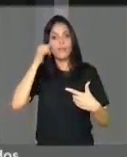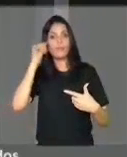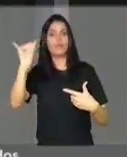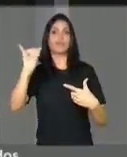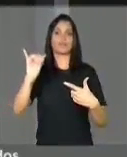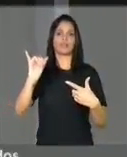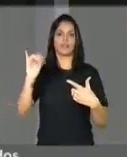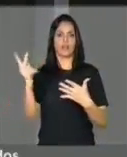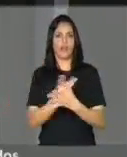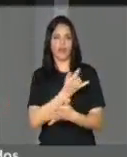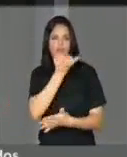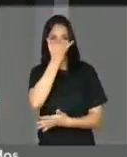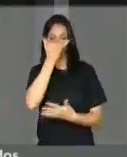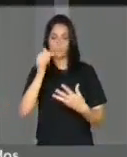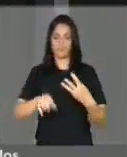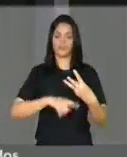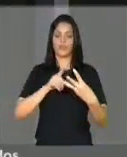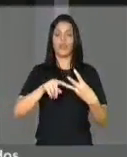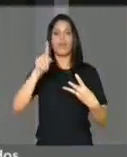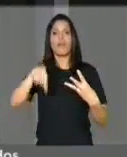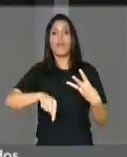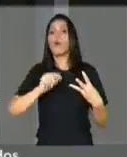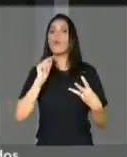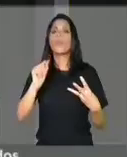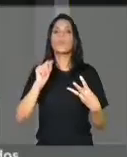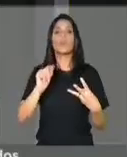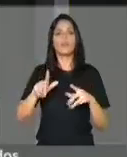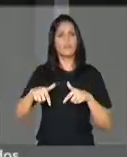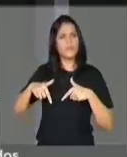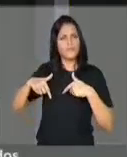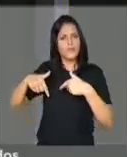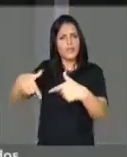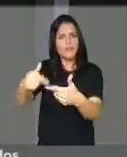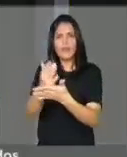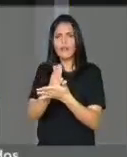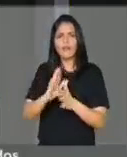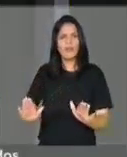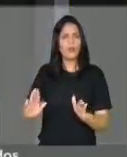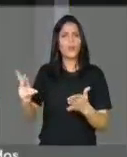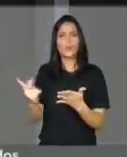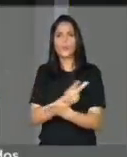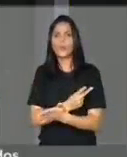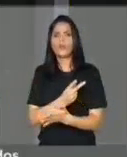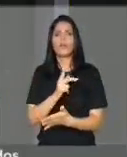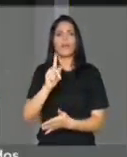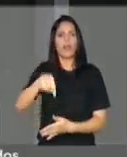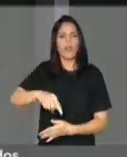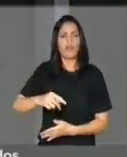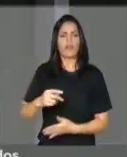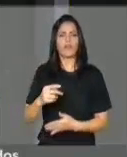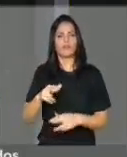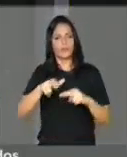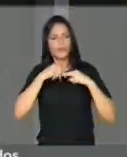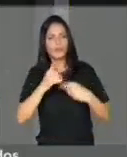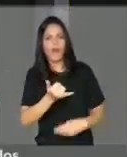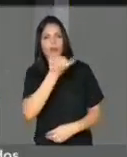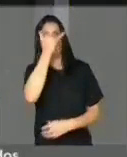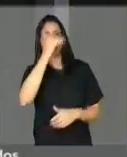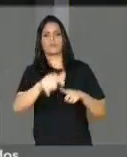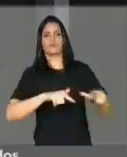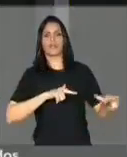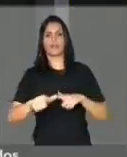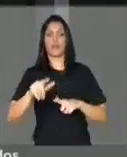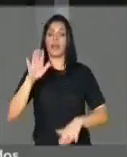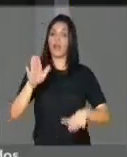terceiro, o enfrentamento àquelas causas que dão motivo aos acidentes de trabalho, que muitas